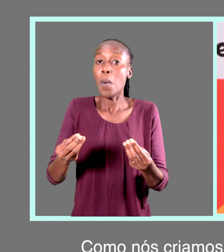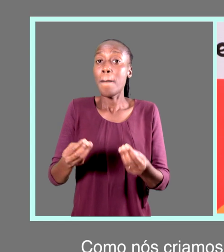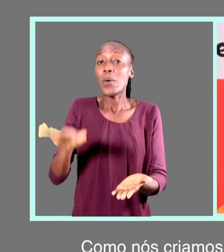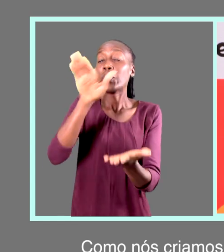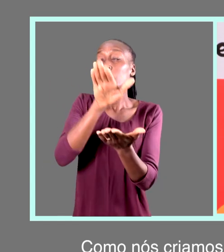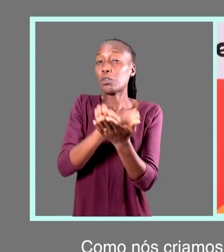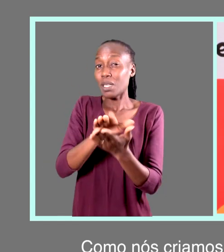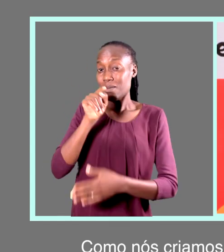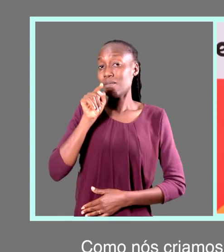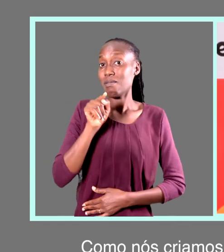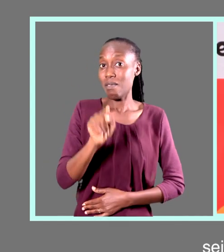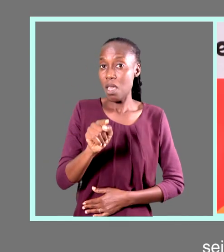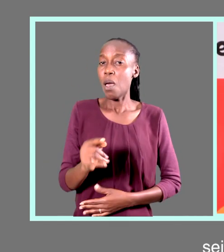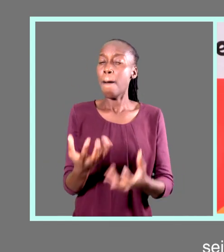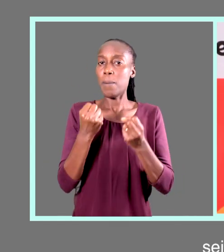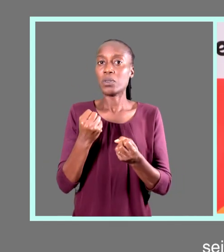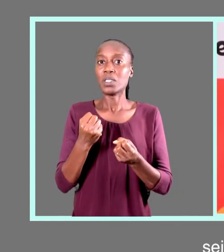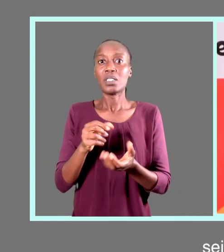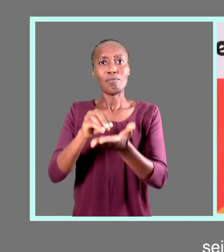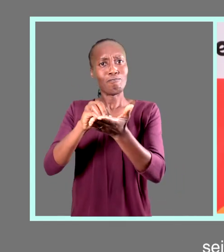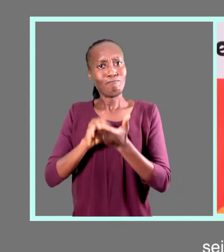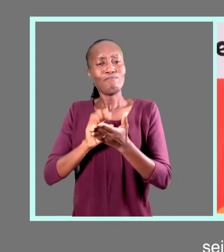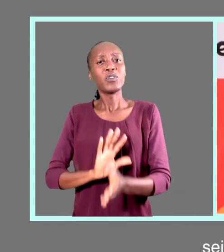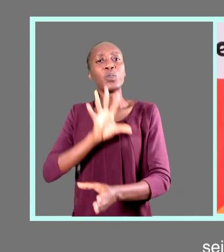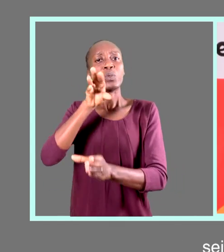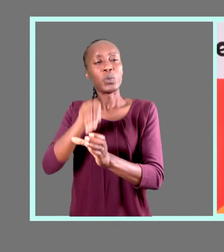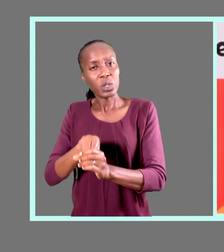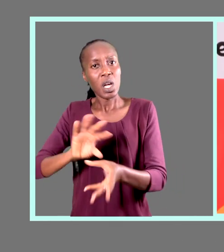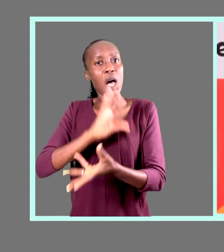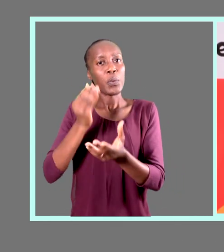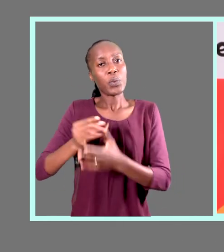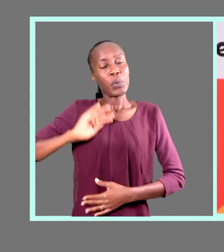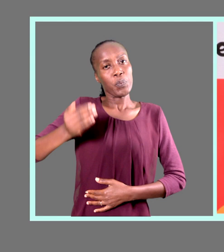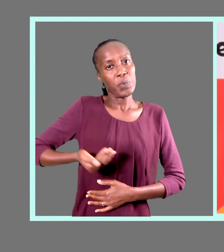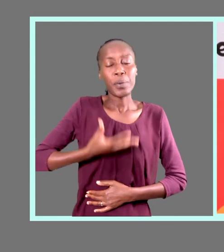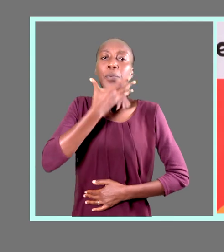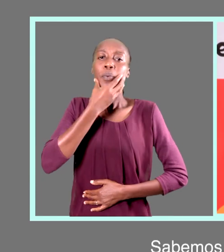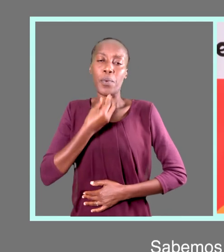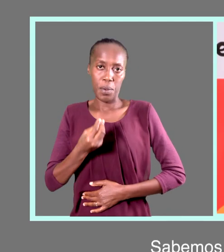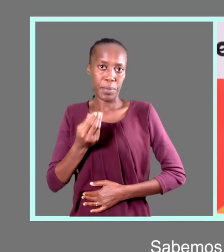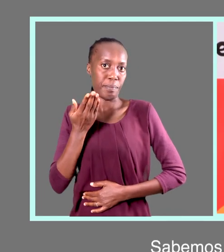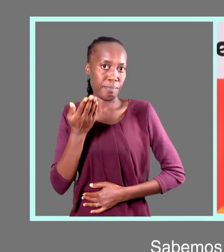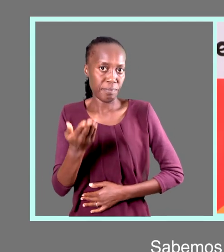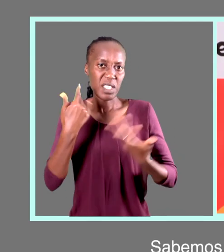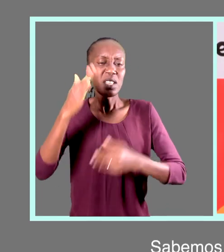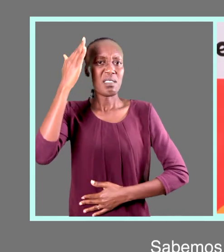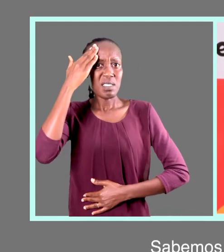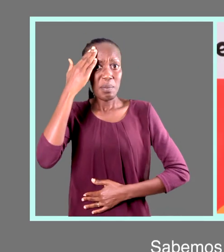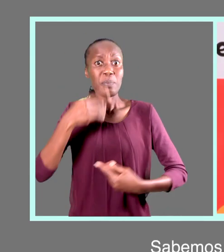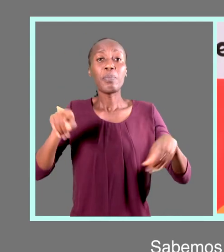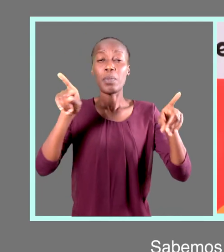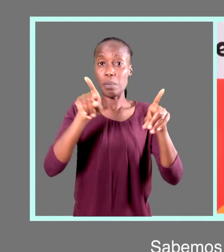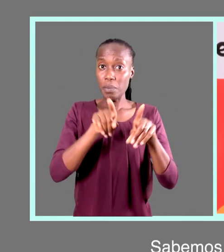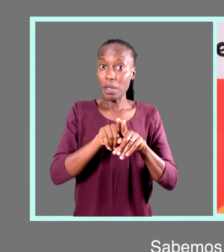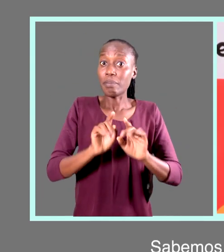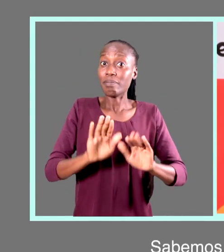condições para que o espaço público seja sensível e inclusivo a todas e a todos. Sabemos